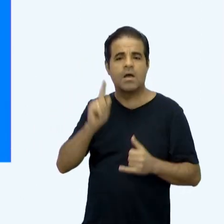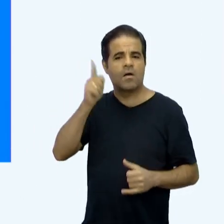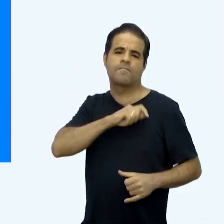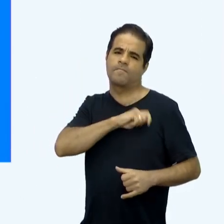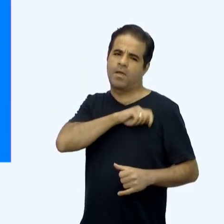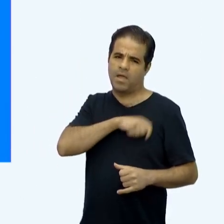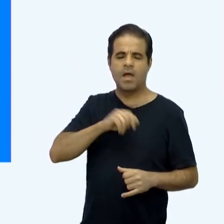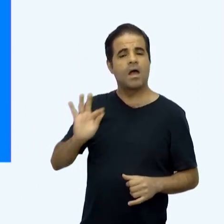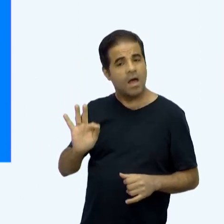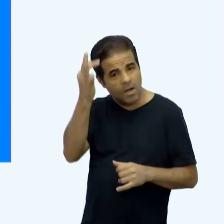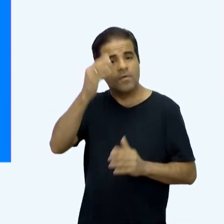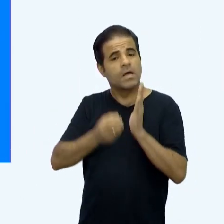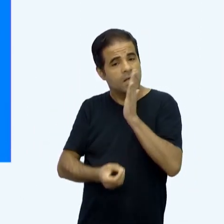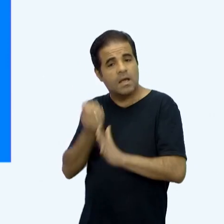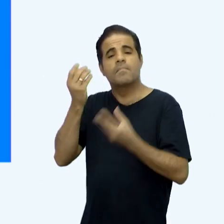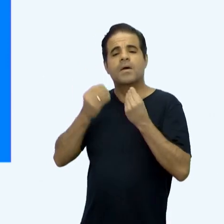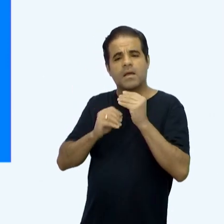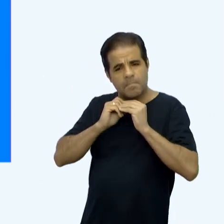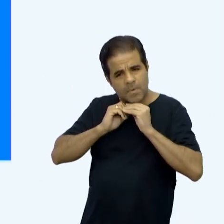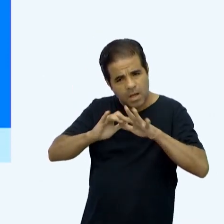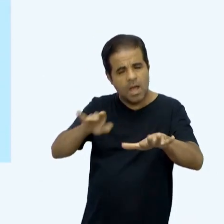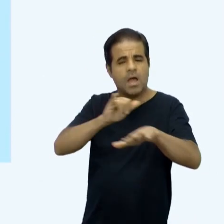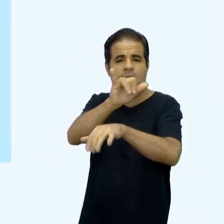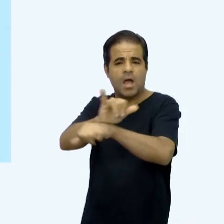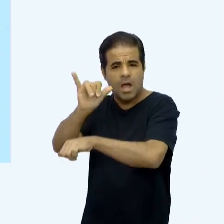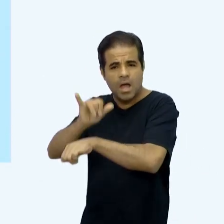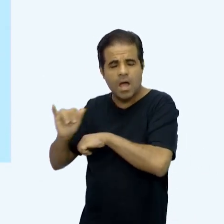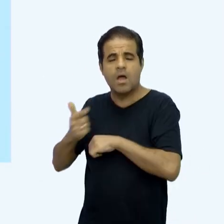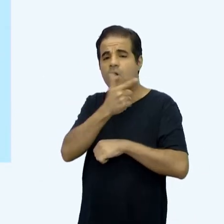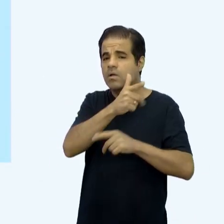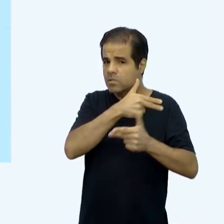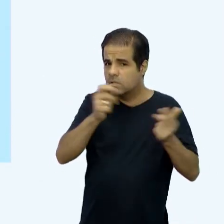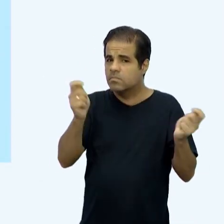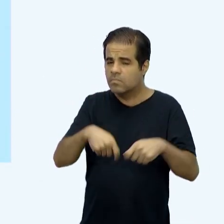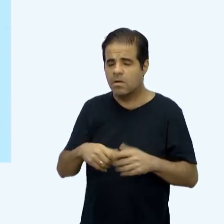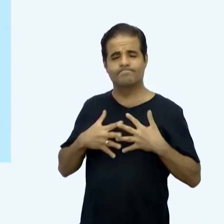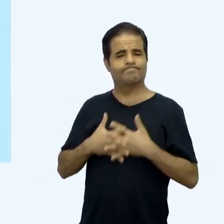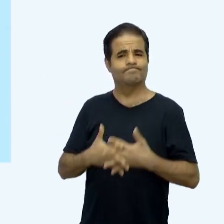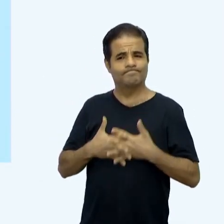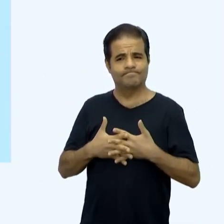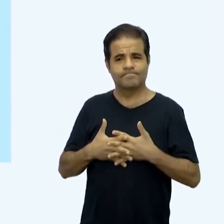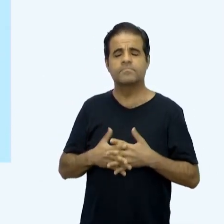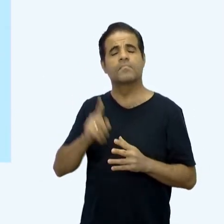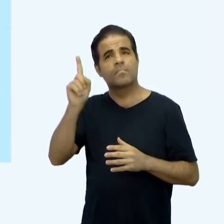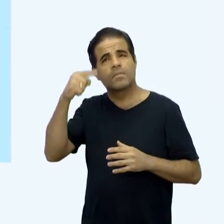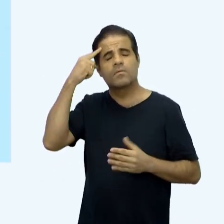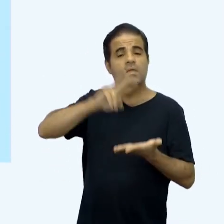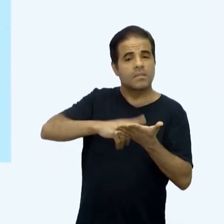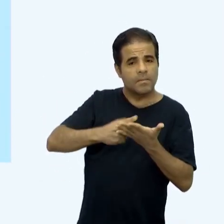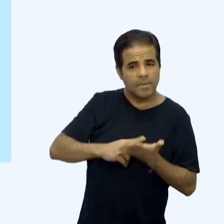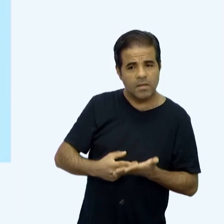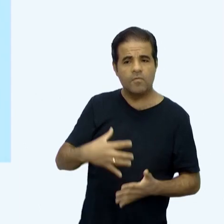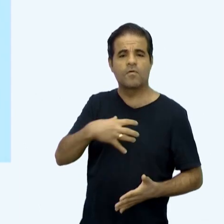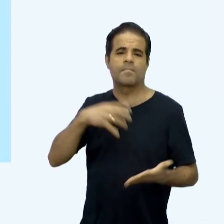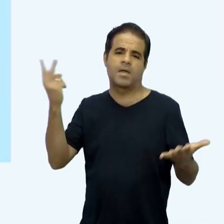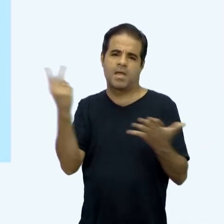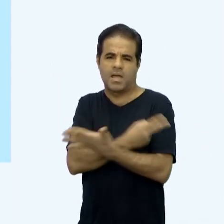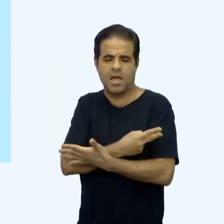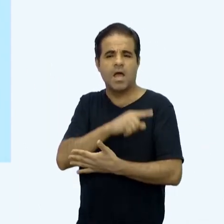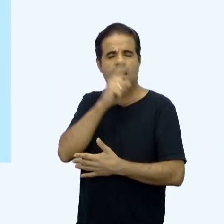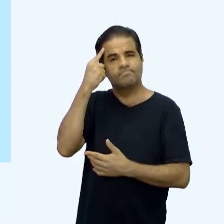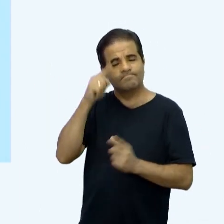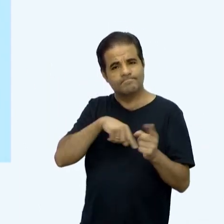intencionalmente falsas, criadas para enganar. Mas outras coisas também podem nos confundir. Quando você interpreta de forma errada a